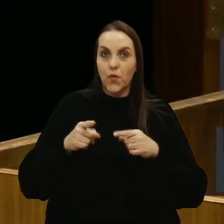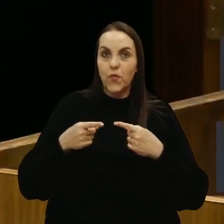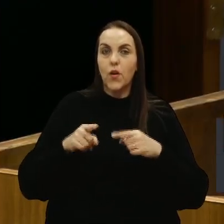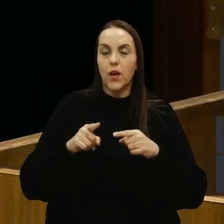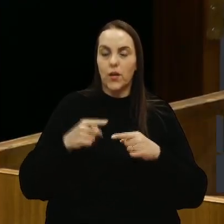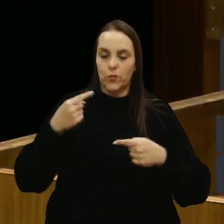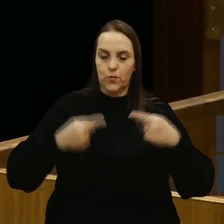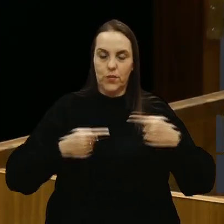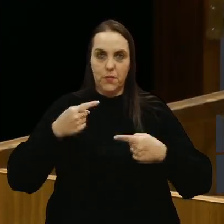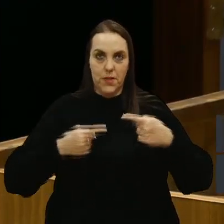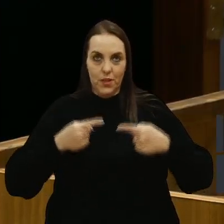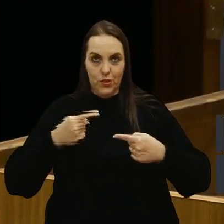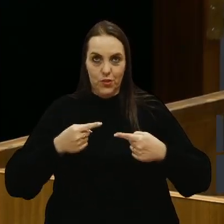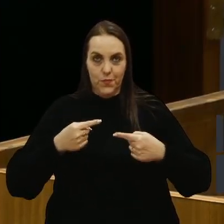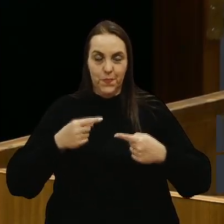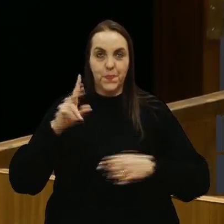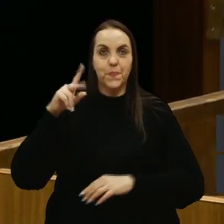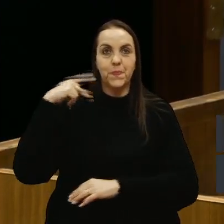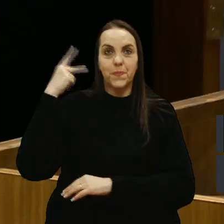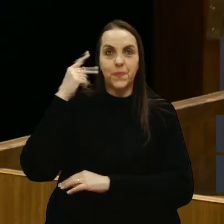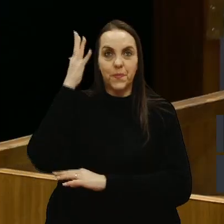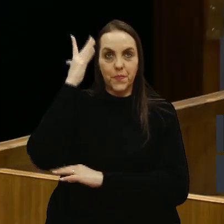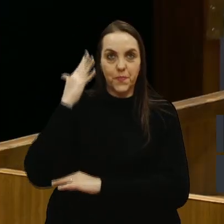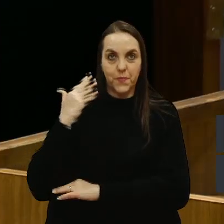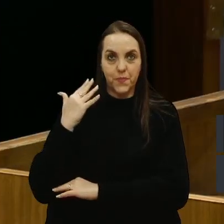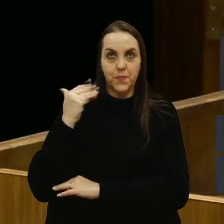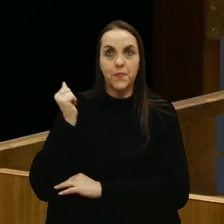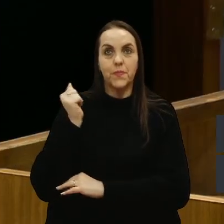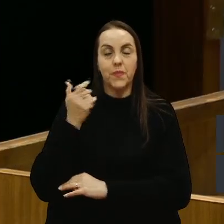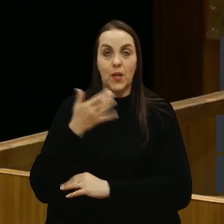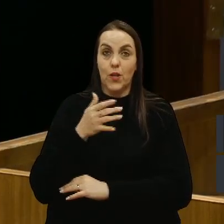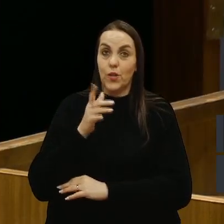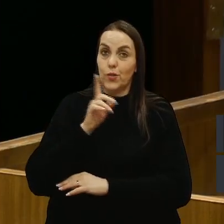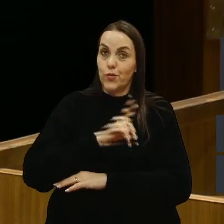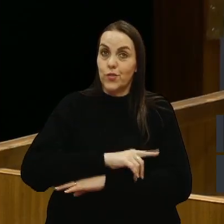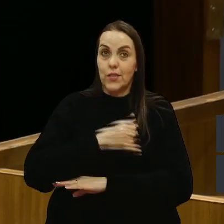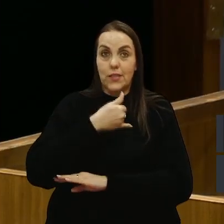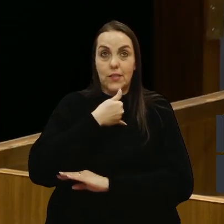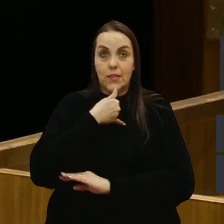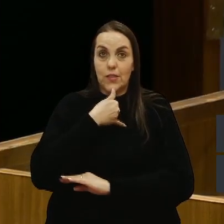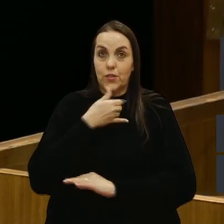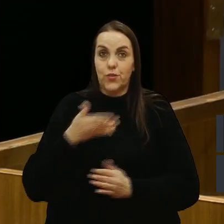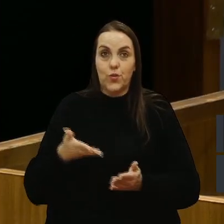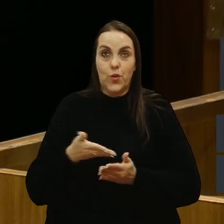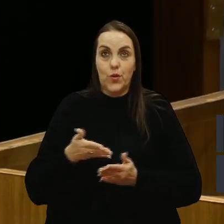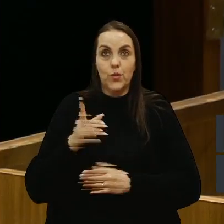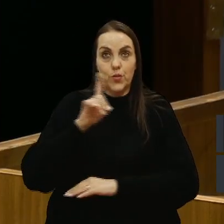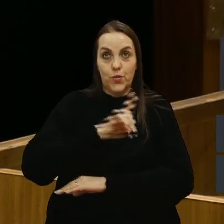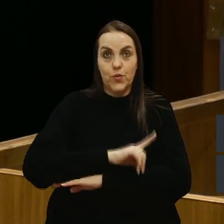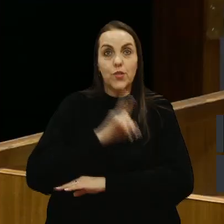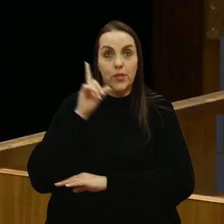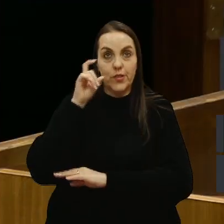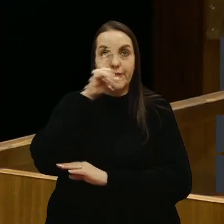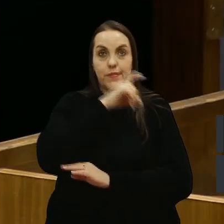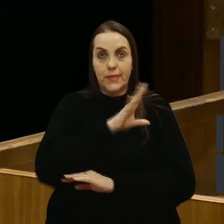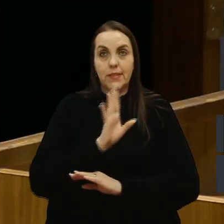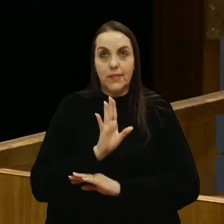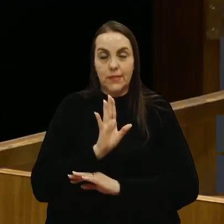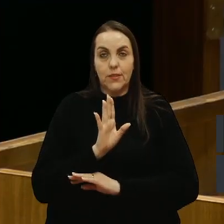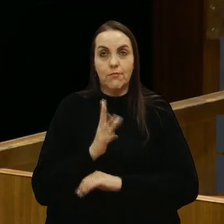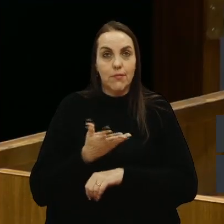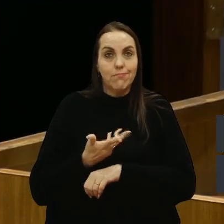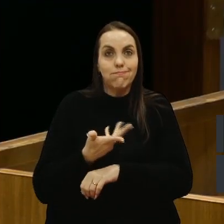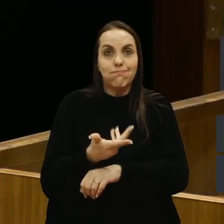debate. Vereadora Daiane, eu comecei o dia triste, hoje para mim é um dia meio difícil, em razão de que na correria, às